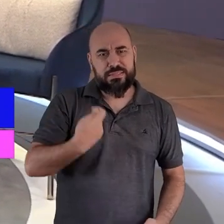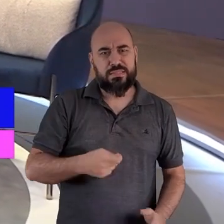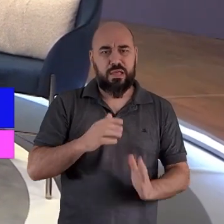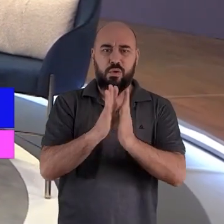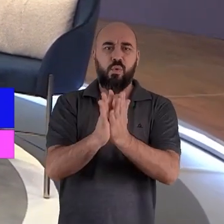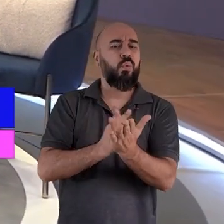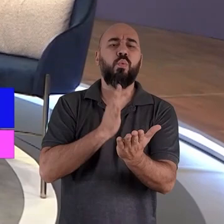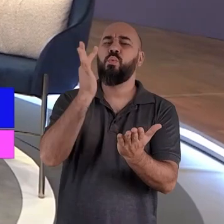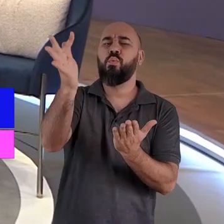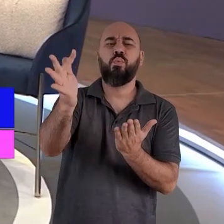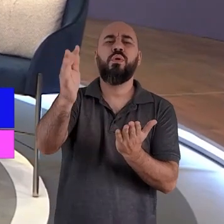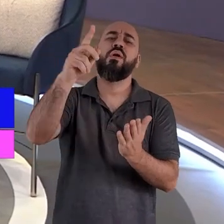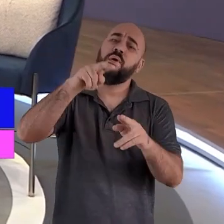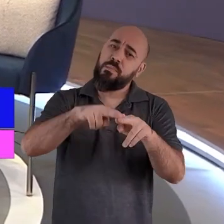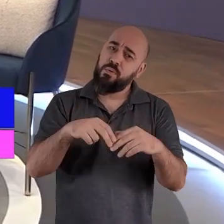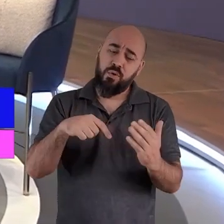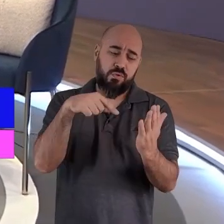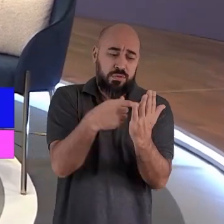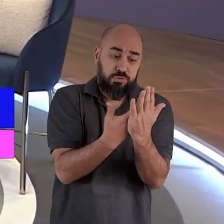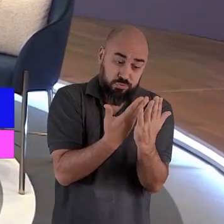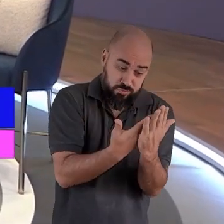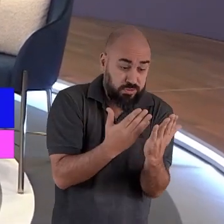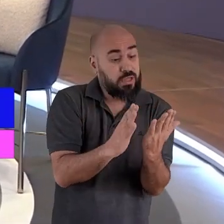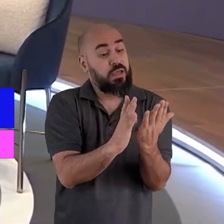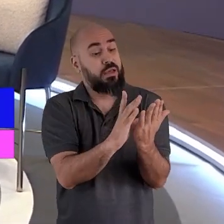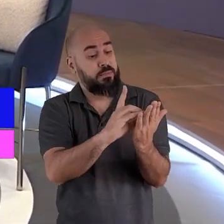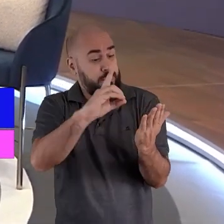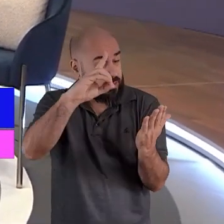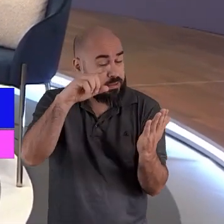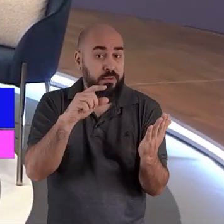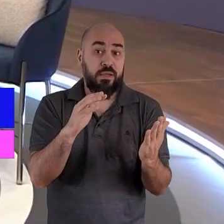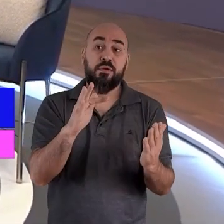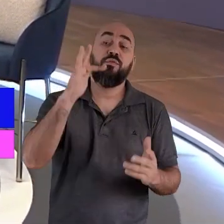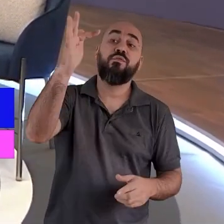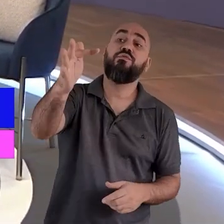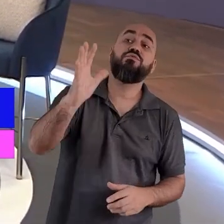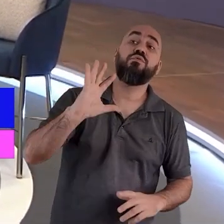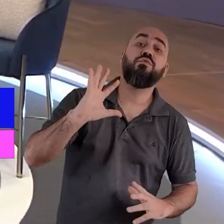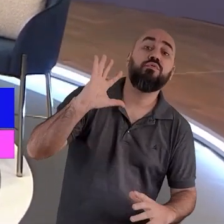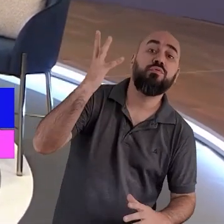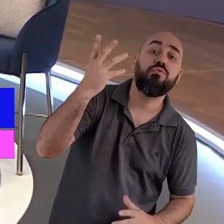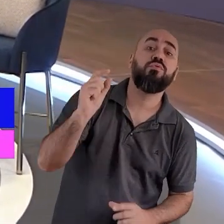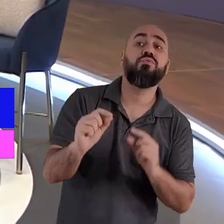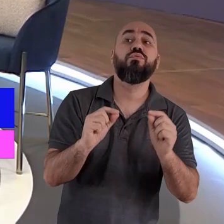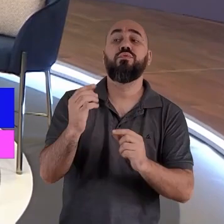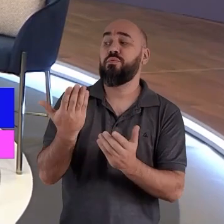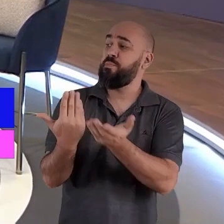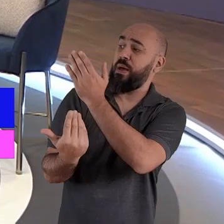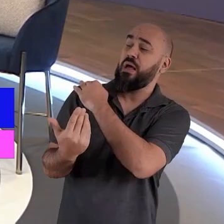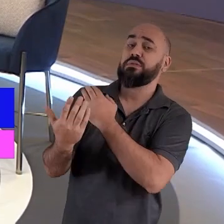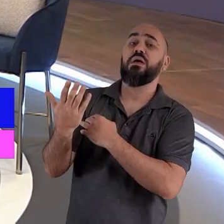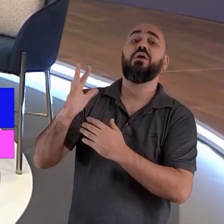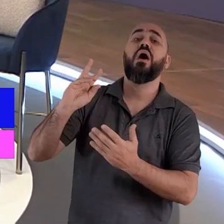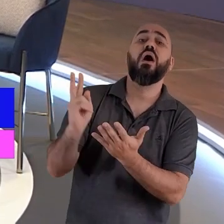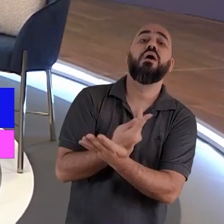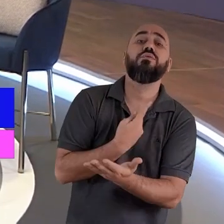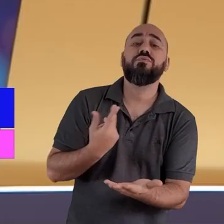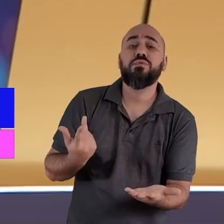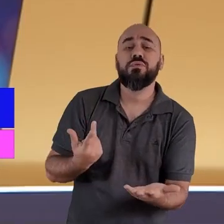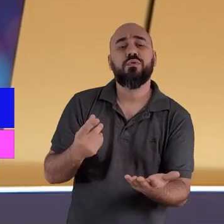Arena porque discutimos a Bíblia e do futuro porque estudamos as profecias e hoje Apocalipse capítulo